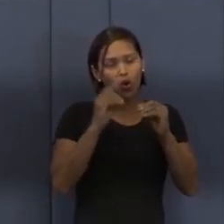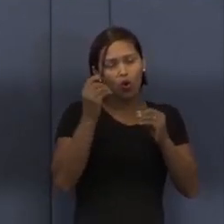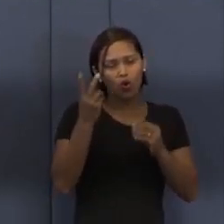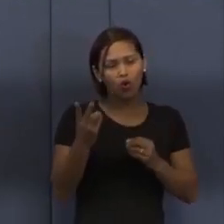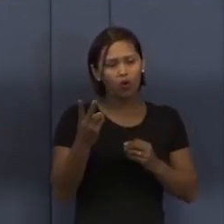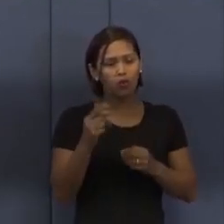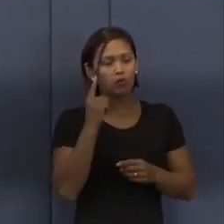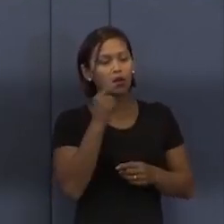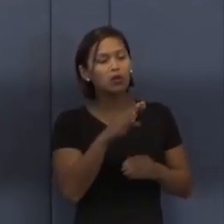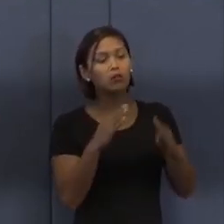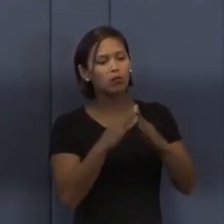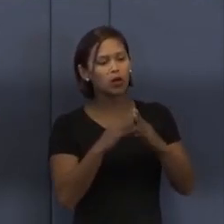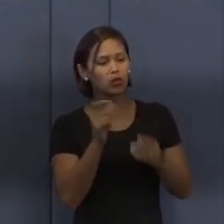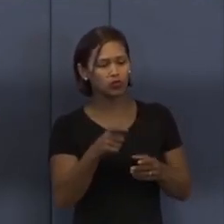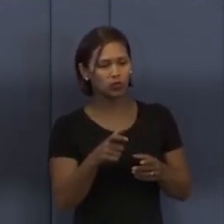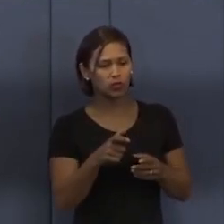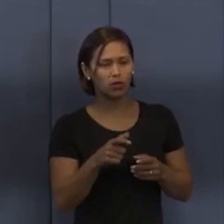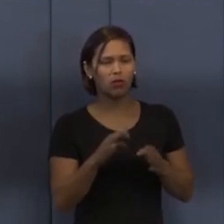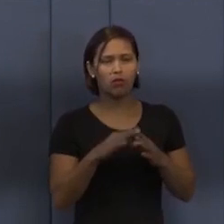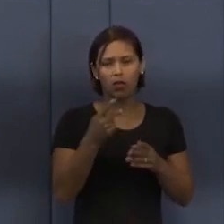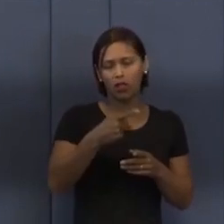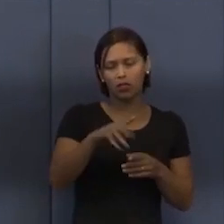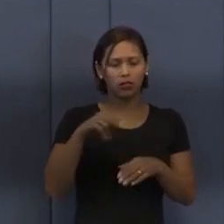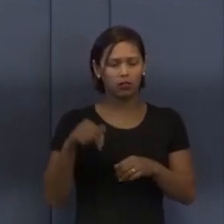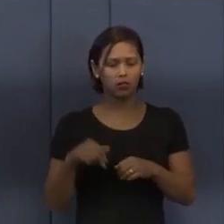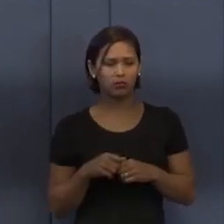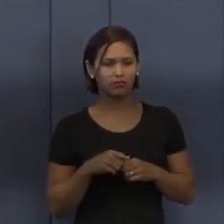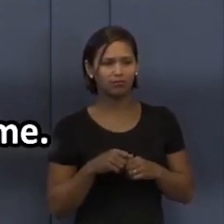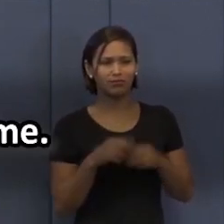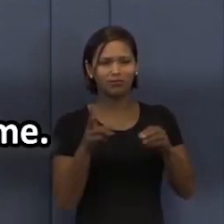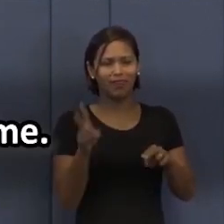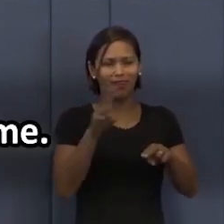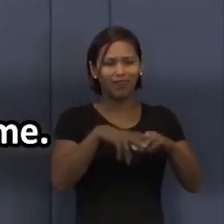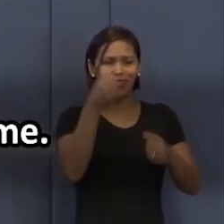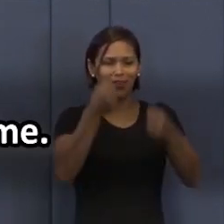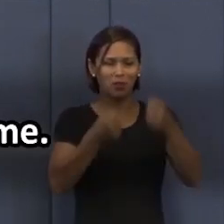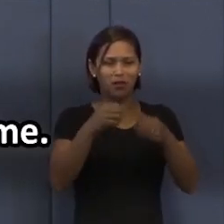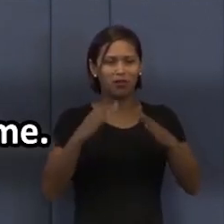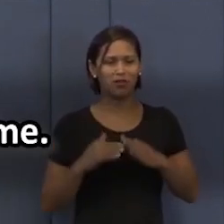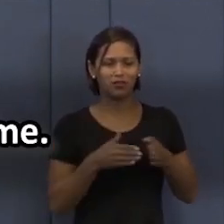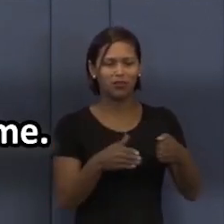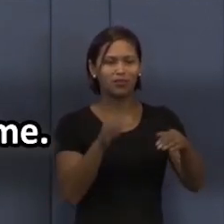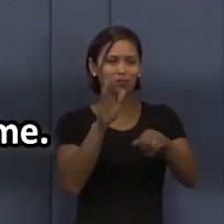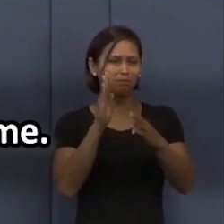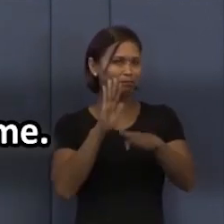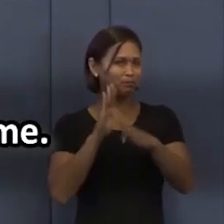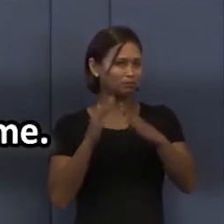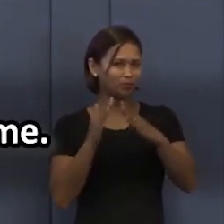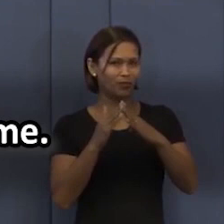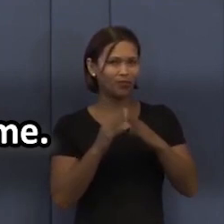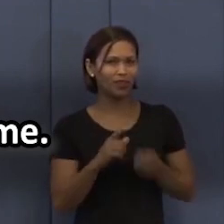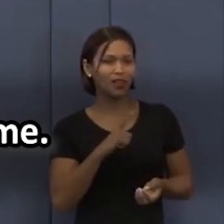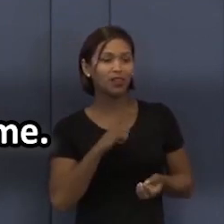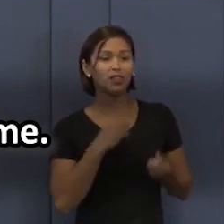assaltar. Ou olhar para aquele menino e falar assim, mora onde, rapaz? Ah, mora ali. Então, vamos, sobe aqui no meu carro que eu vou